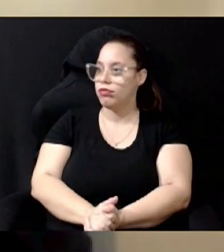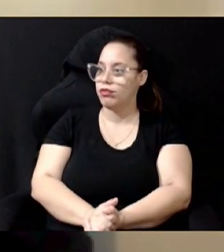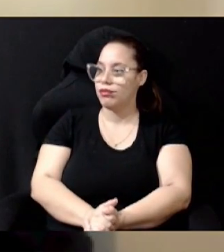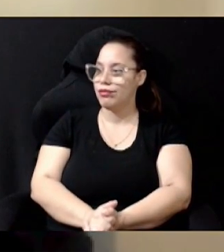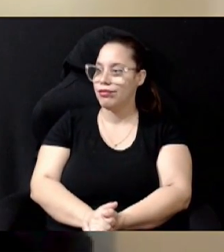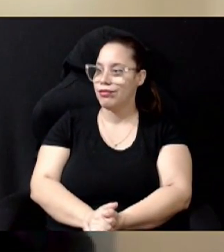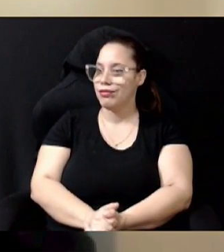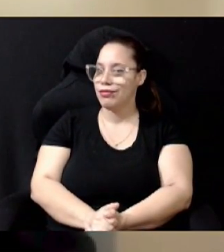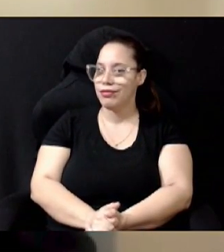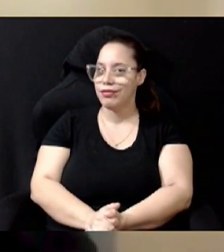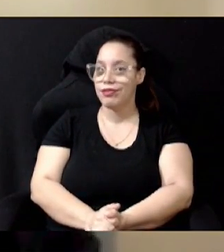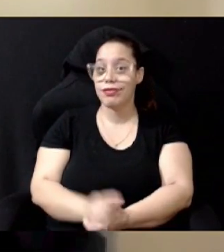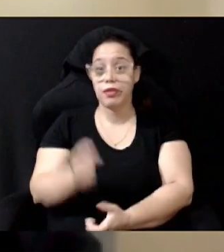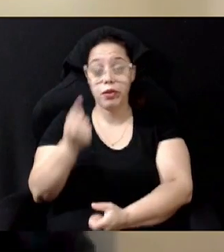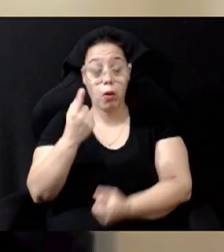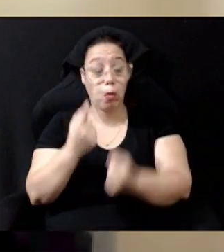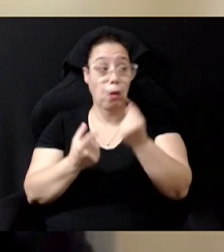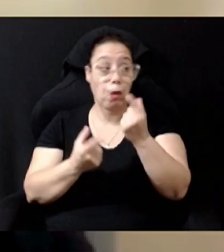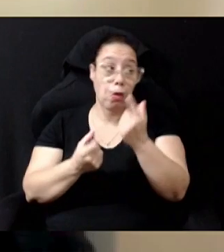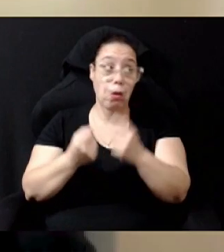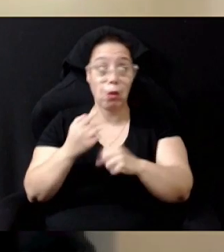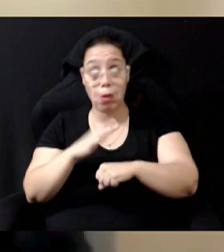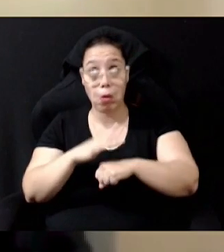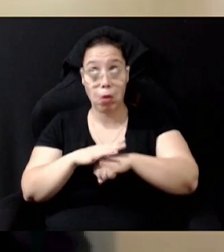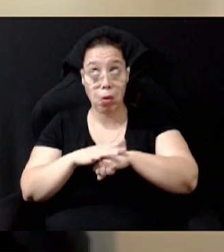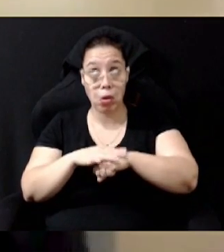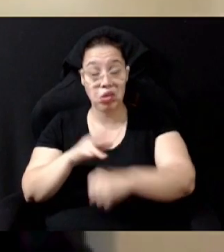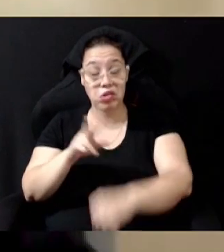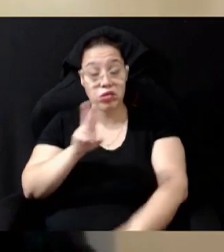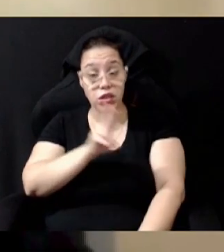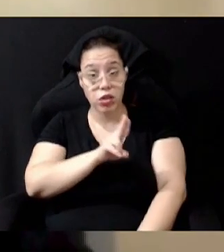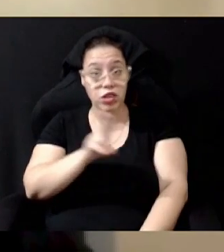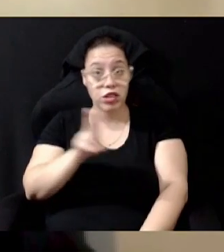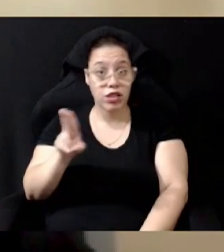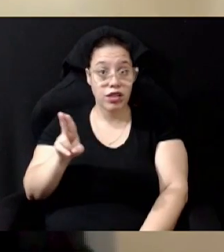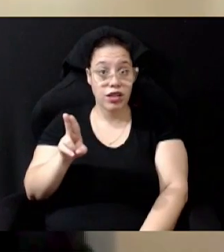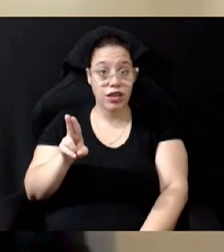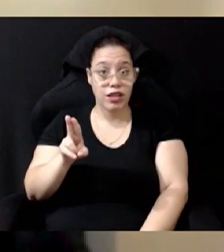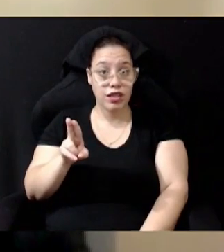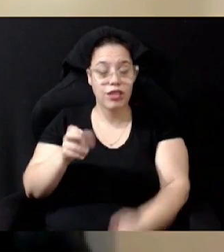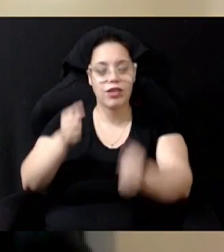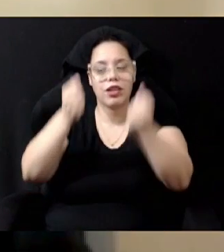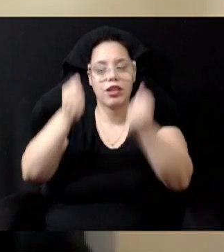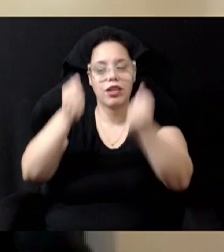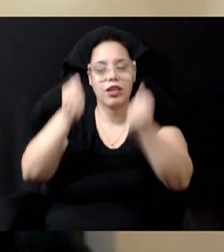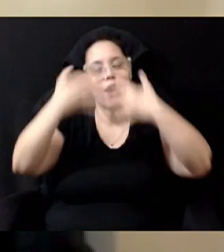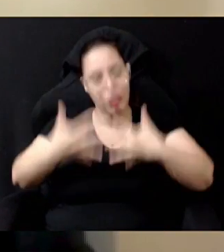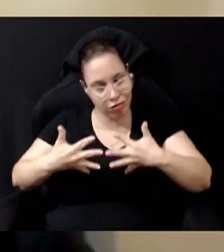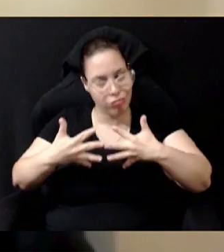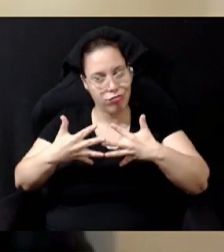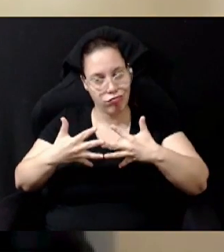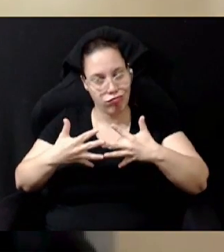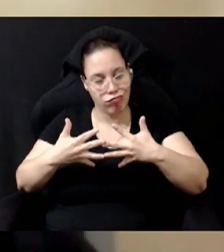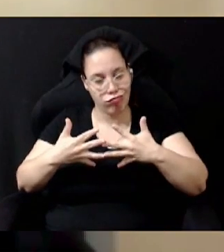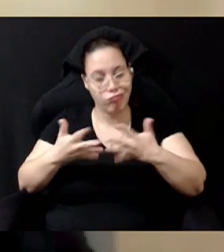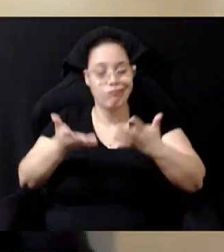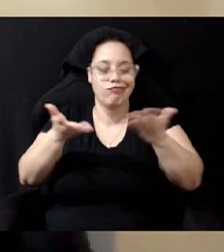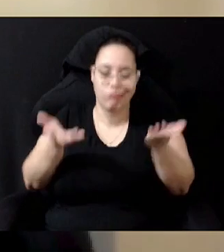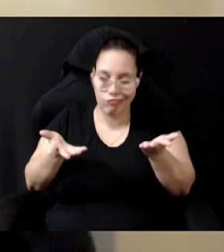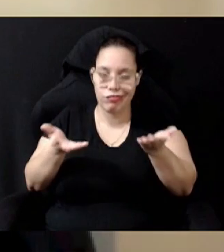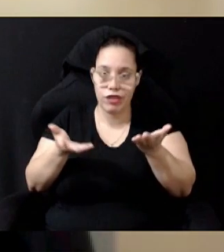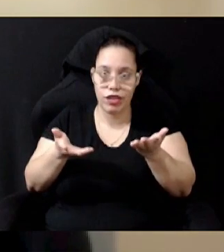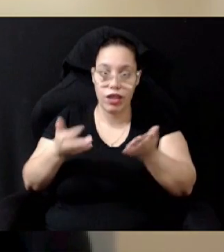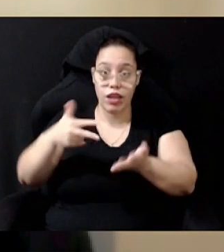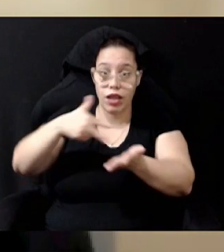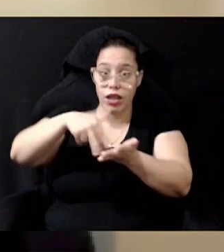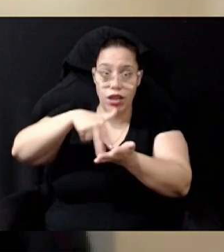Poucas doenças têm um nome tão autoexplicativo quanto pernas inquietas. São pernas que não relaxam,